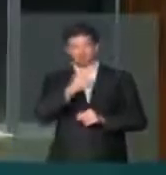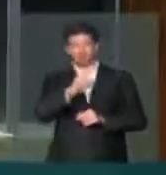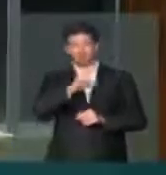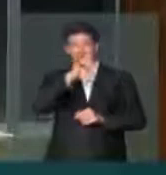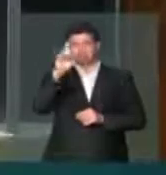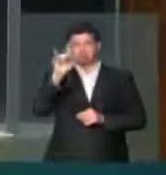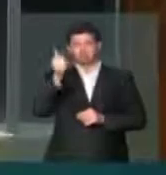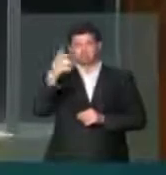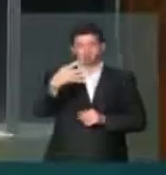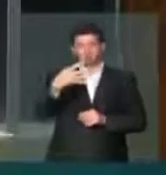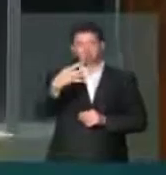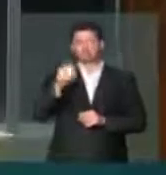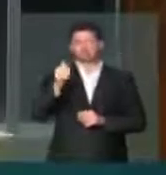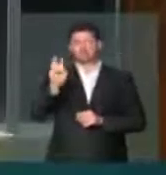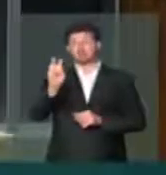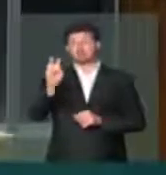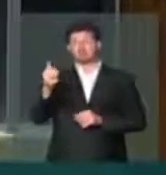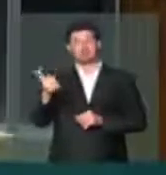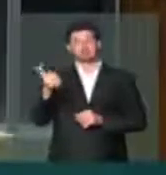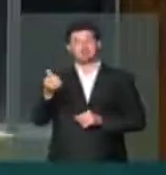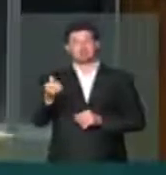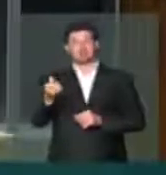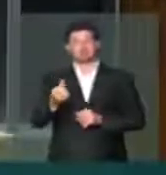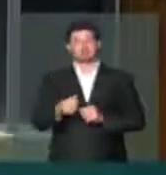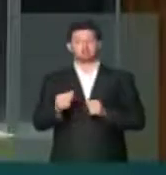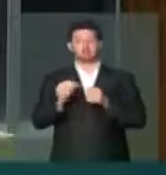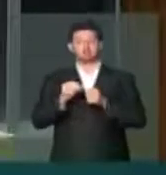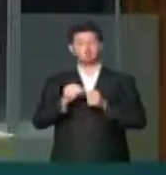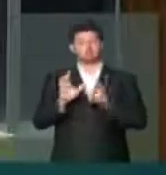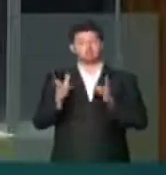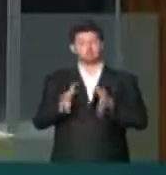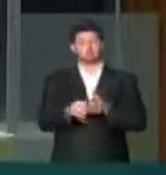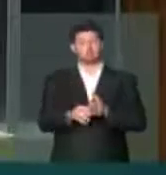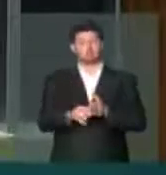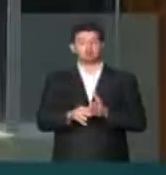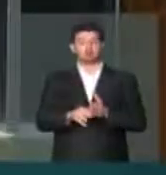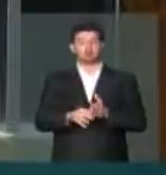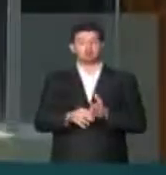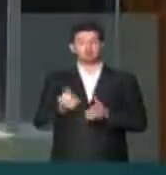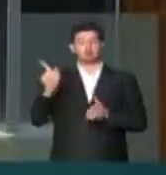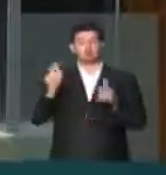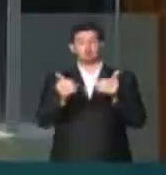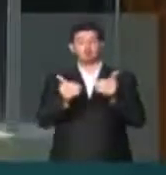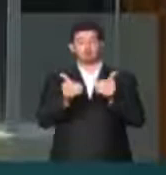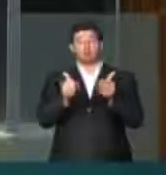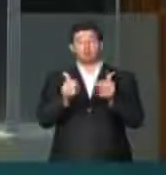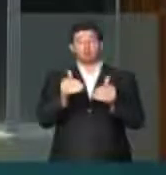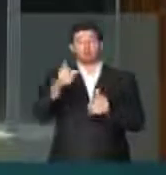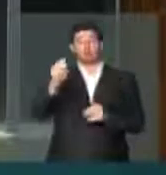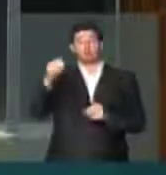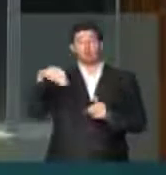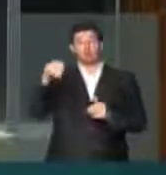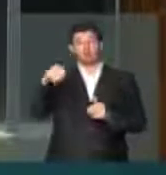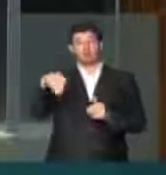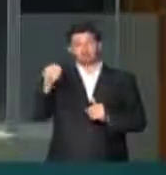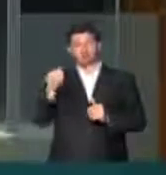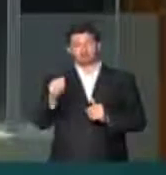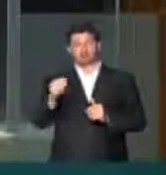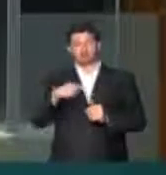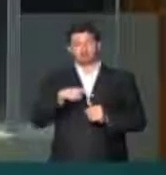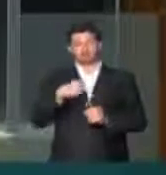dias 14, 15 e 16, foi realizado, lá no Panamá, a